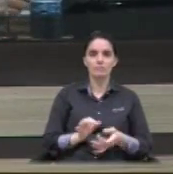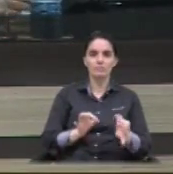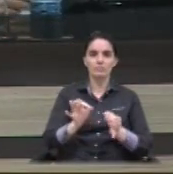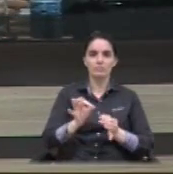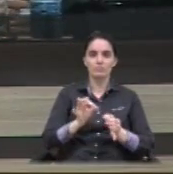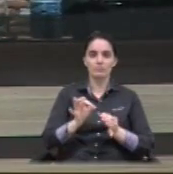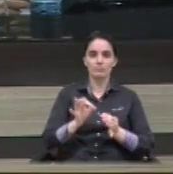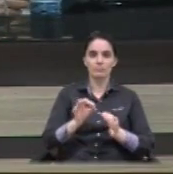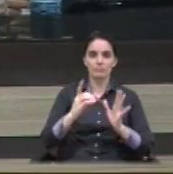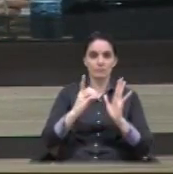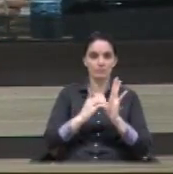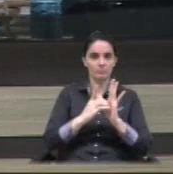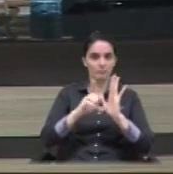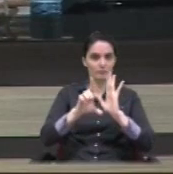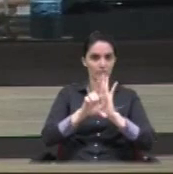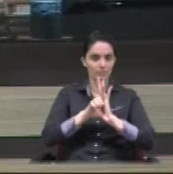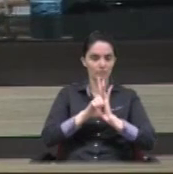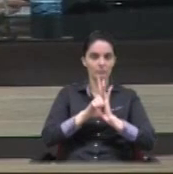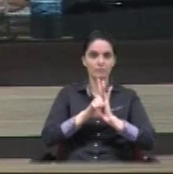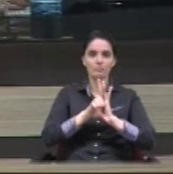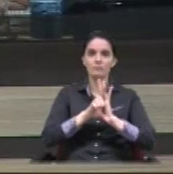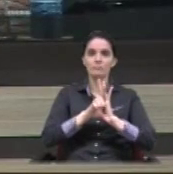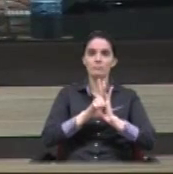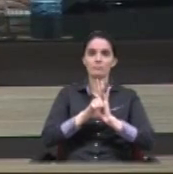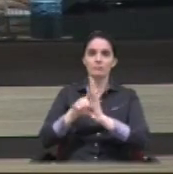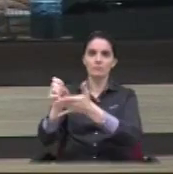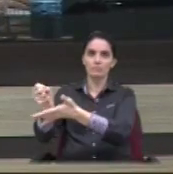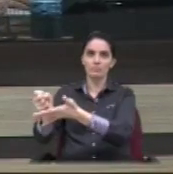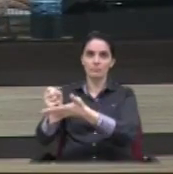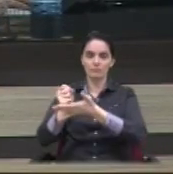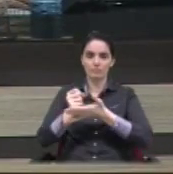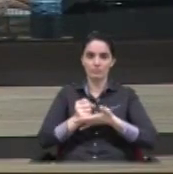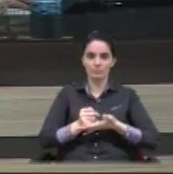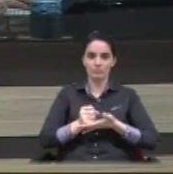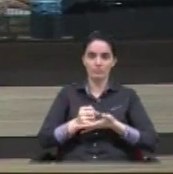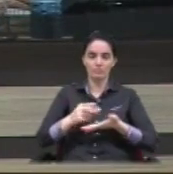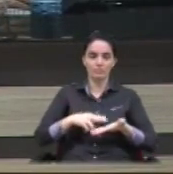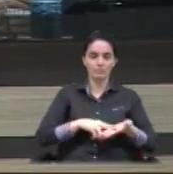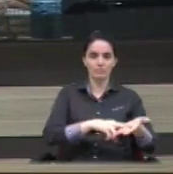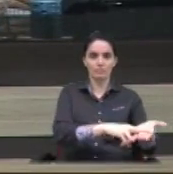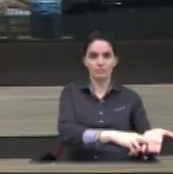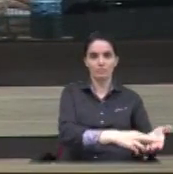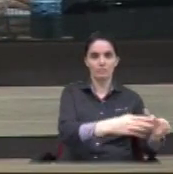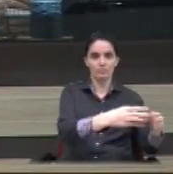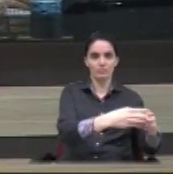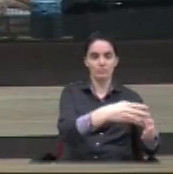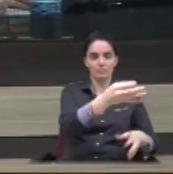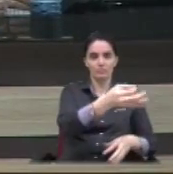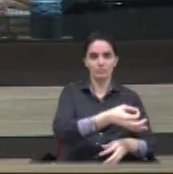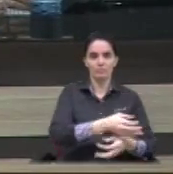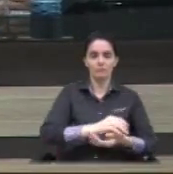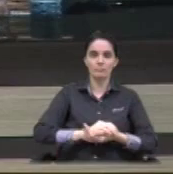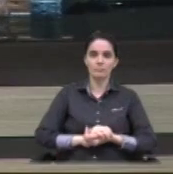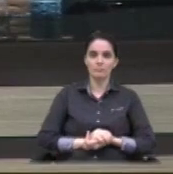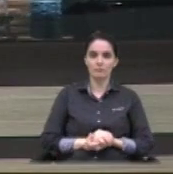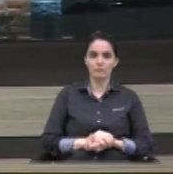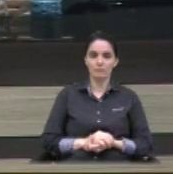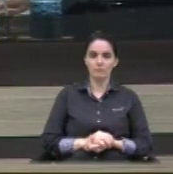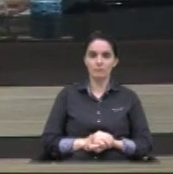Projeto de decreto legislativo é recebido pela mesa diretora e encaminhado às comissões competentes.